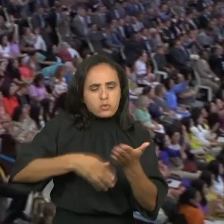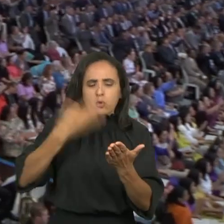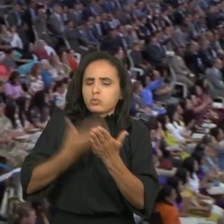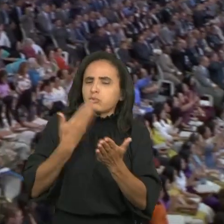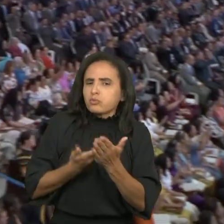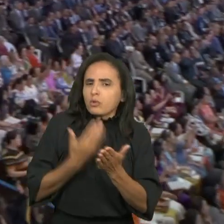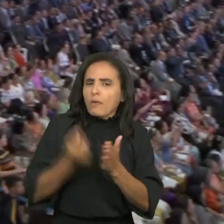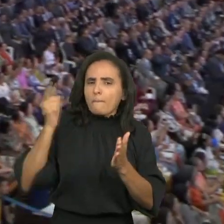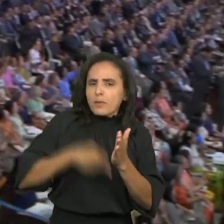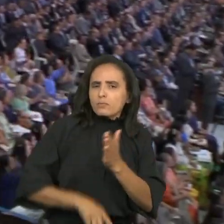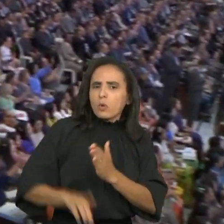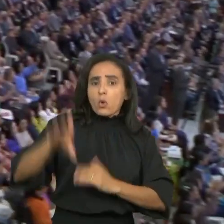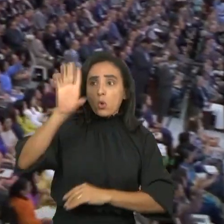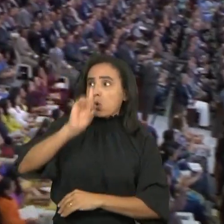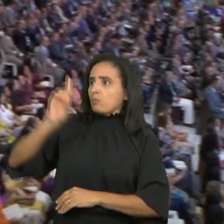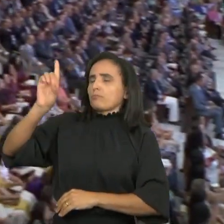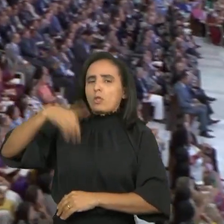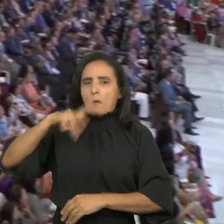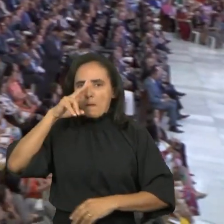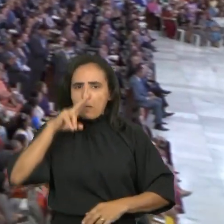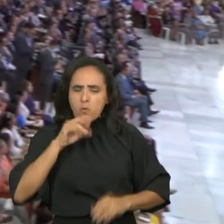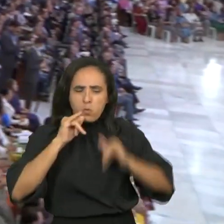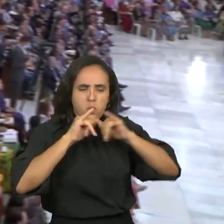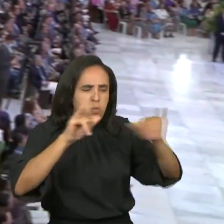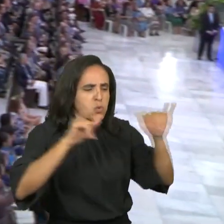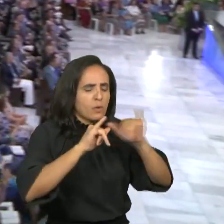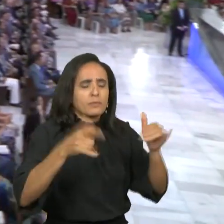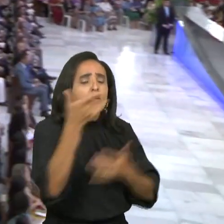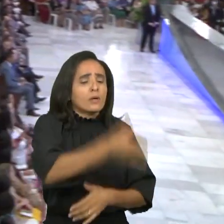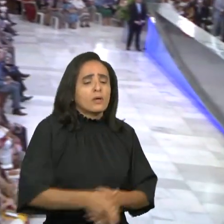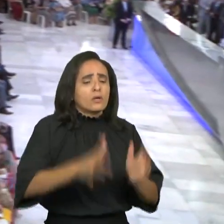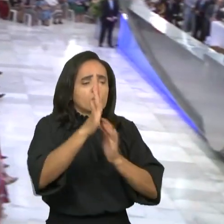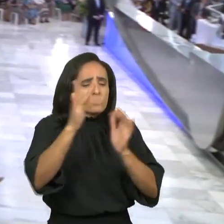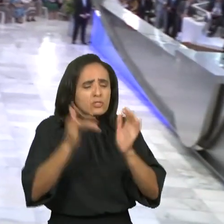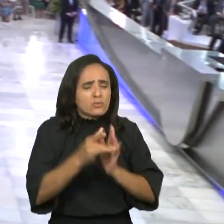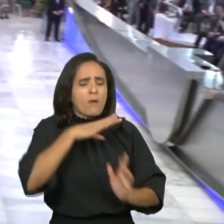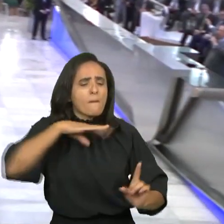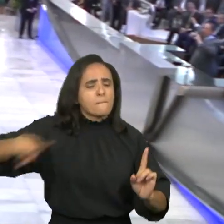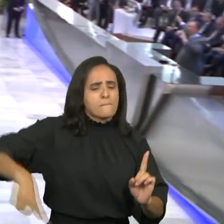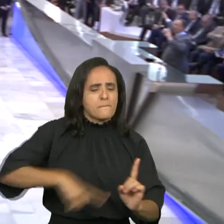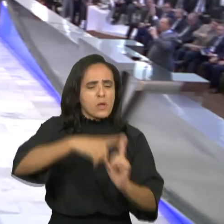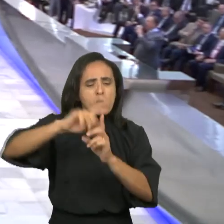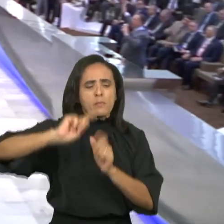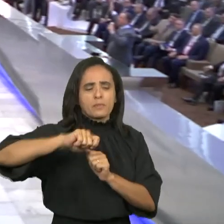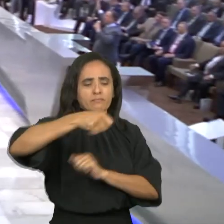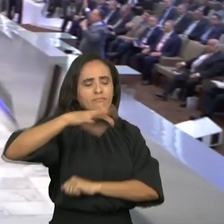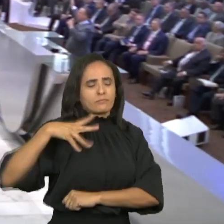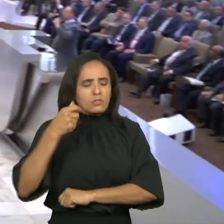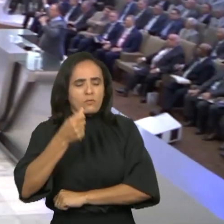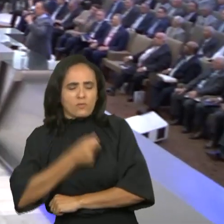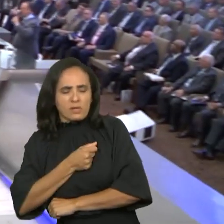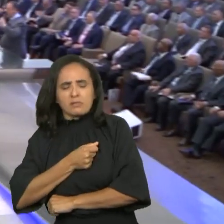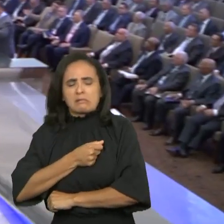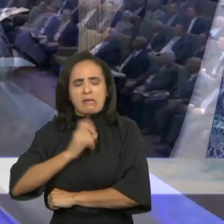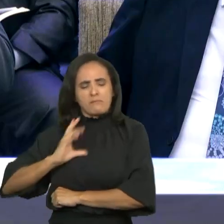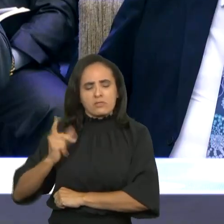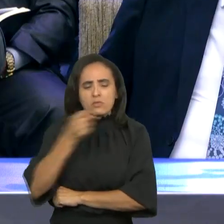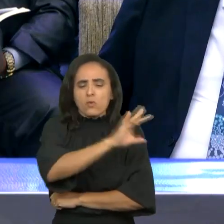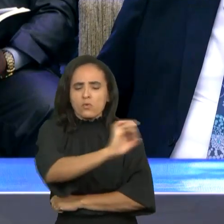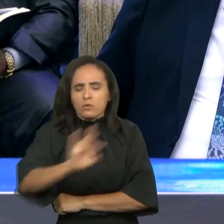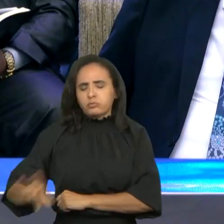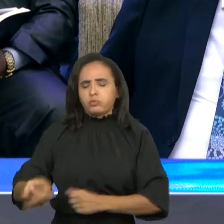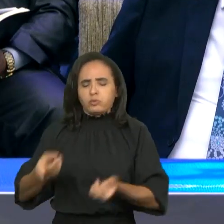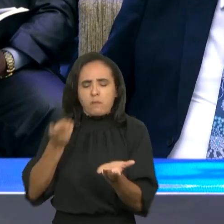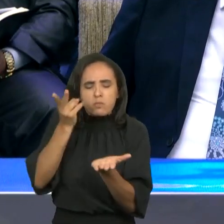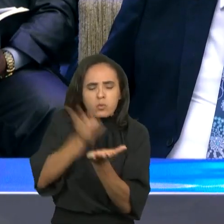o Deus da palavra Diga ao seu filho Jesus Cristo morreu na cruz do Calvário e vai ter o seu sangue para